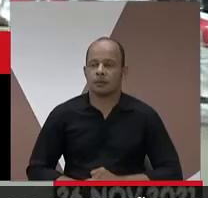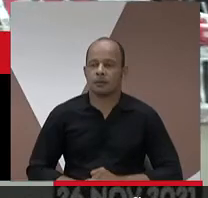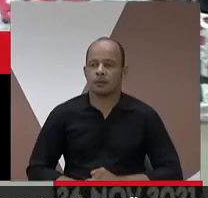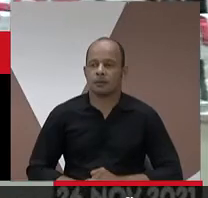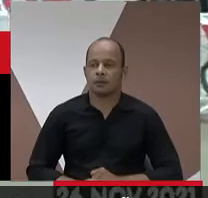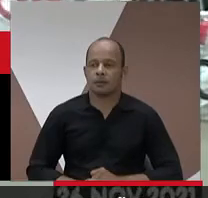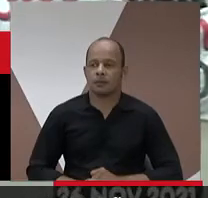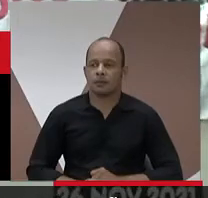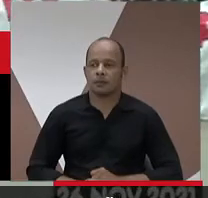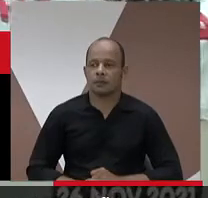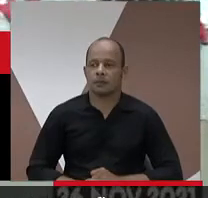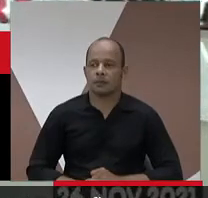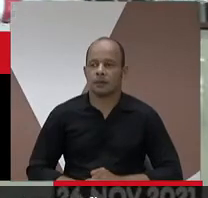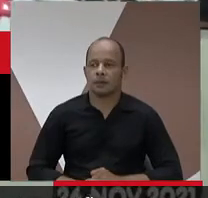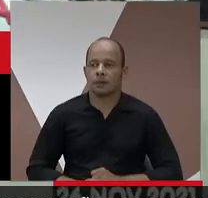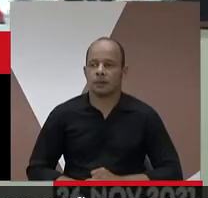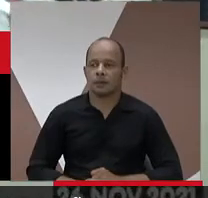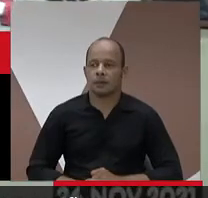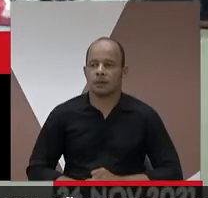Muito obrigado, gente.